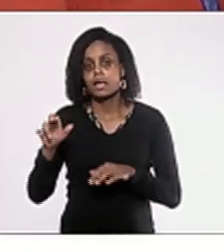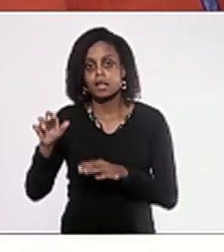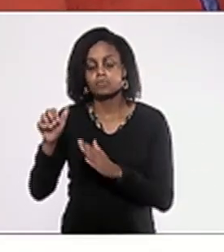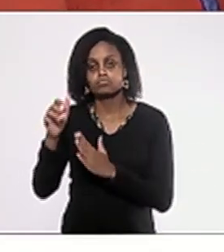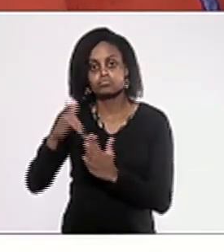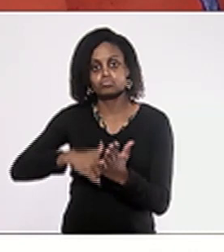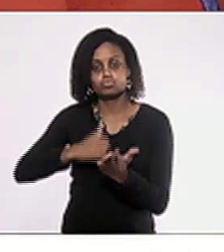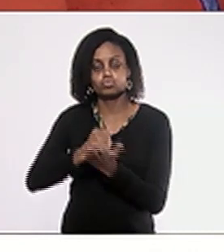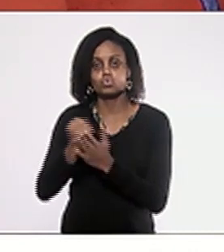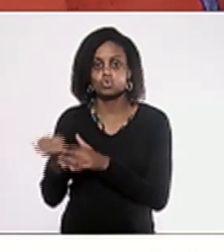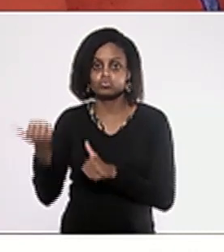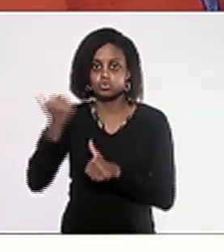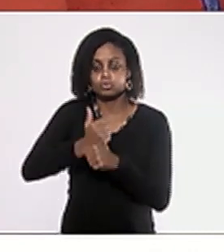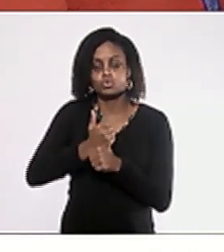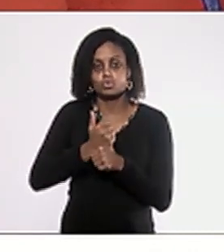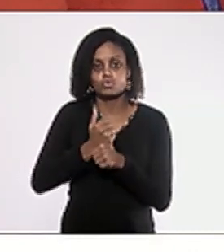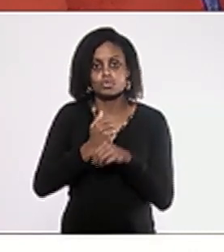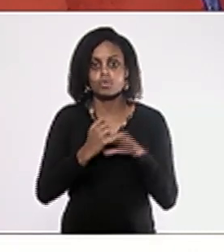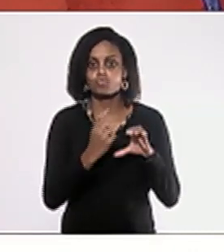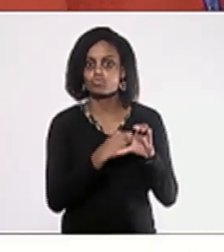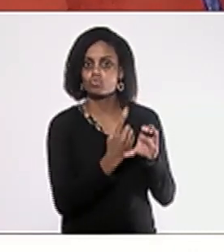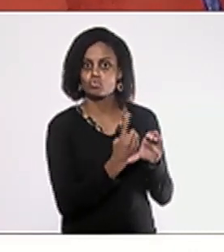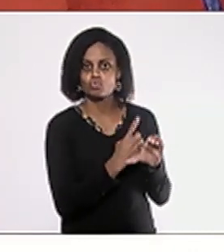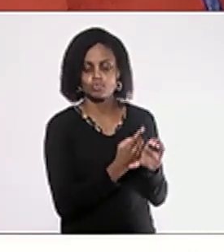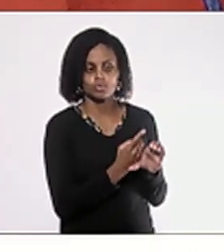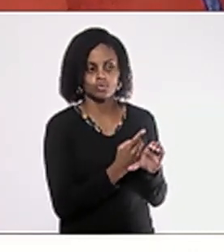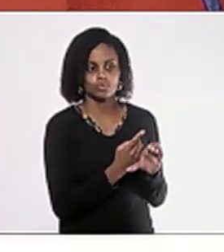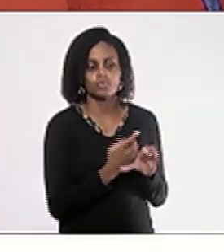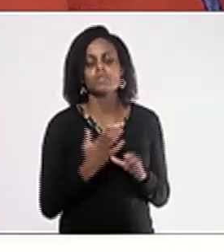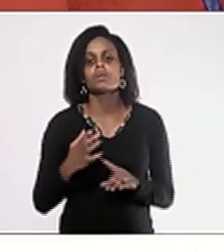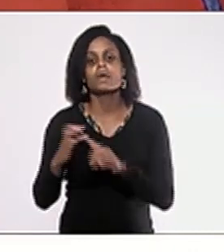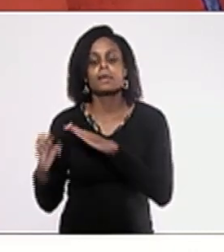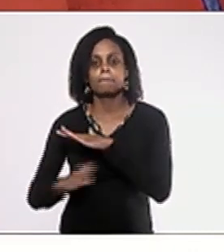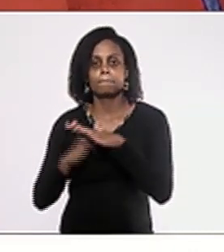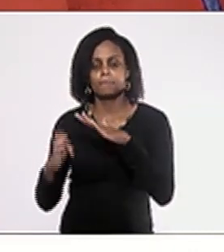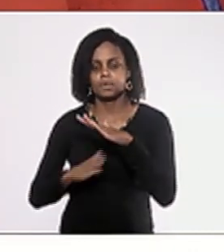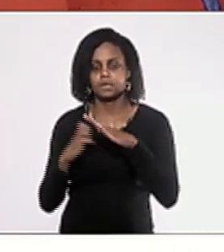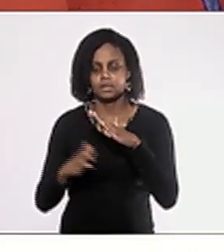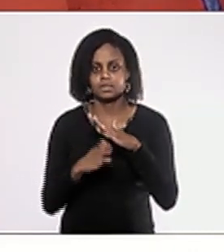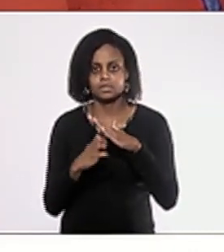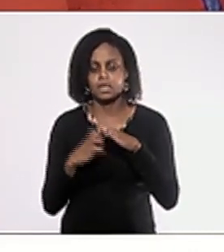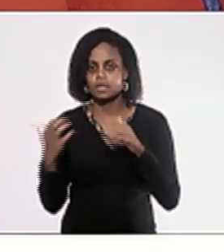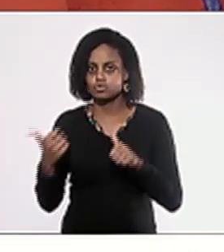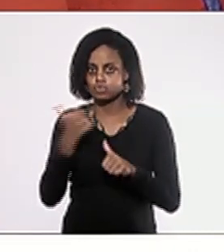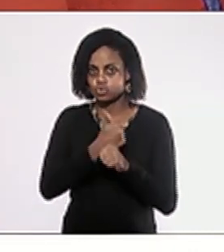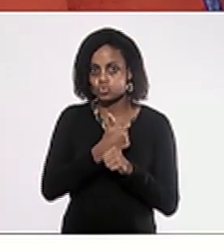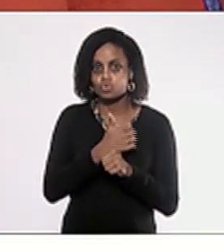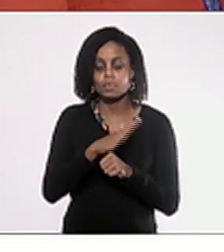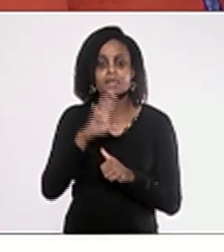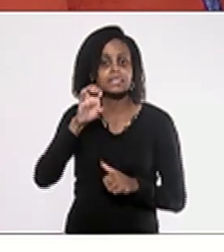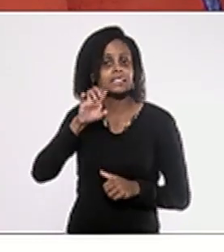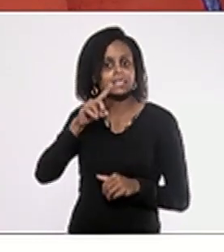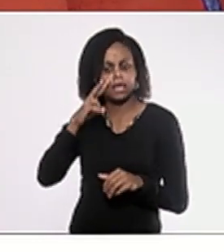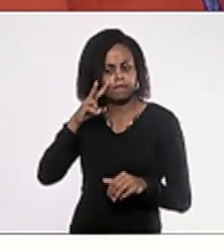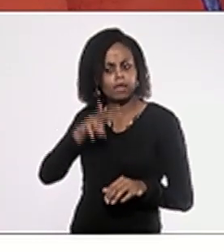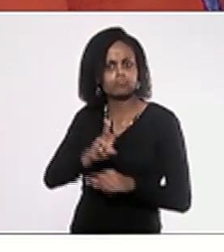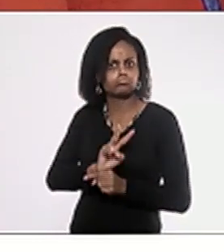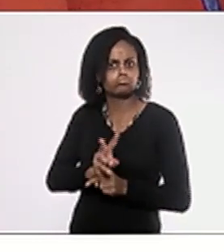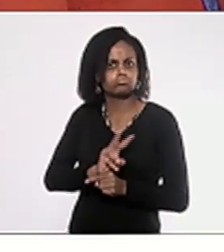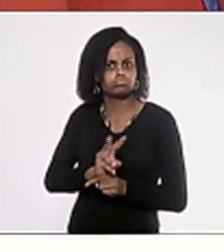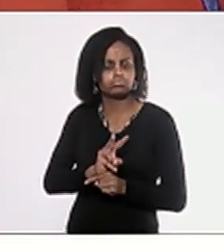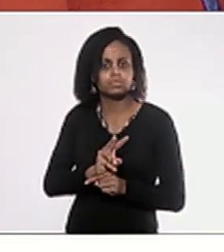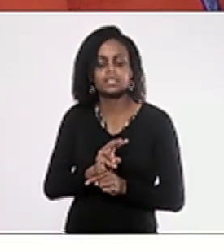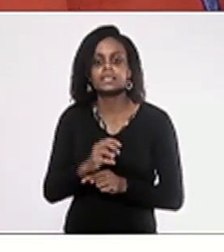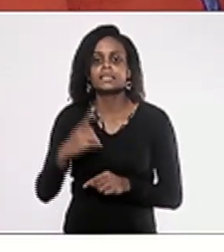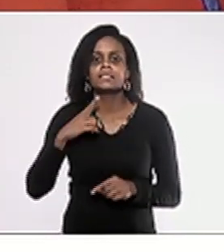substituição dos medidores, né? Então, as empresas substituem sob a supervisão e orientação da empresa. Se